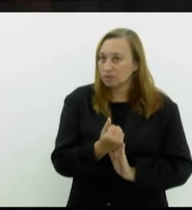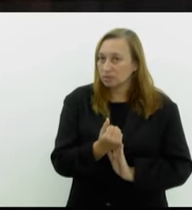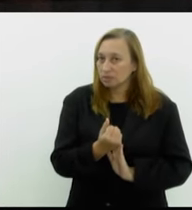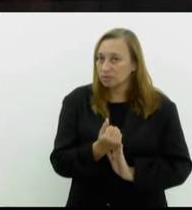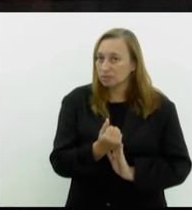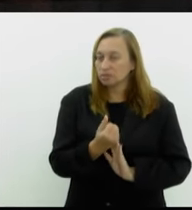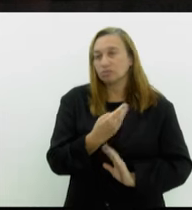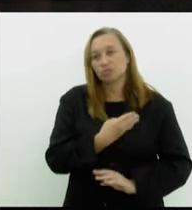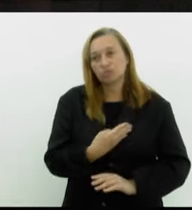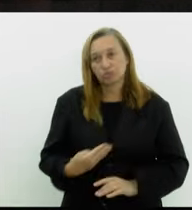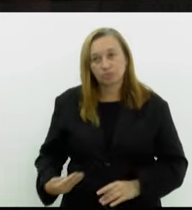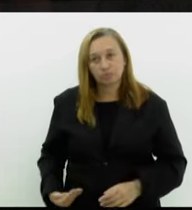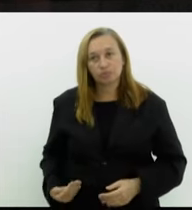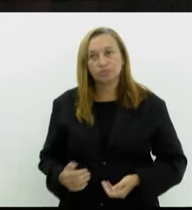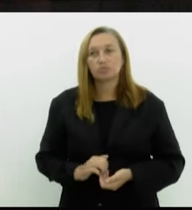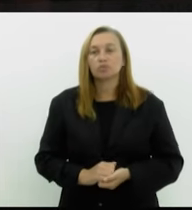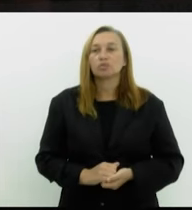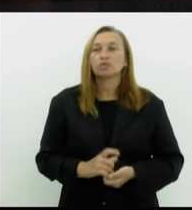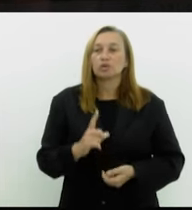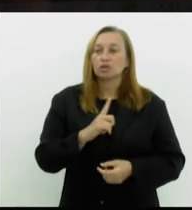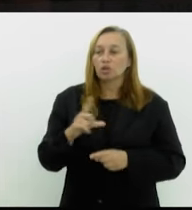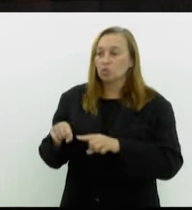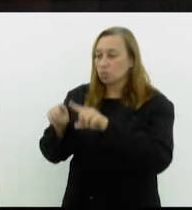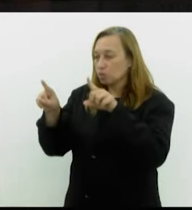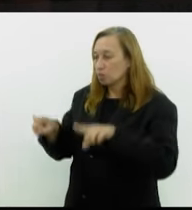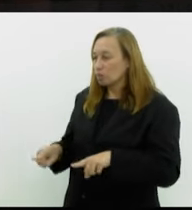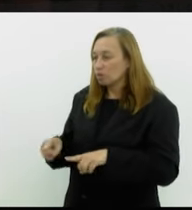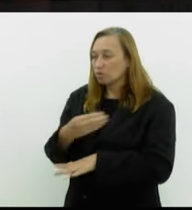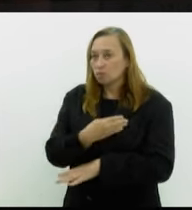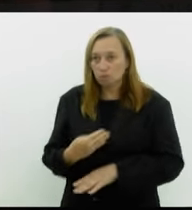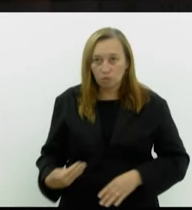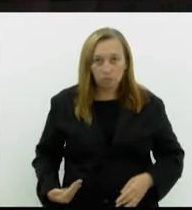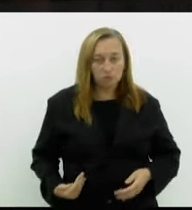público. Ter um funcionalismo público